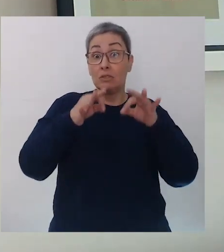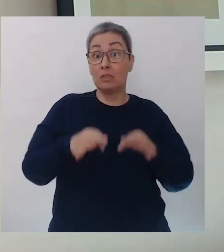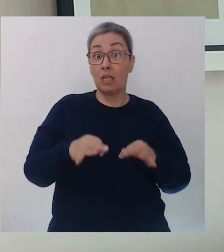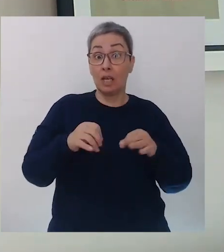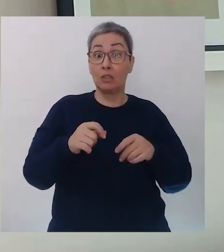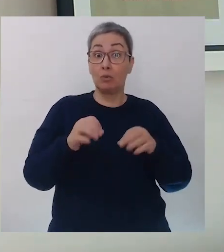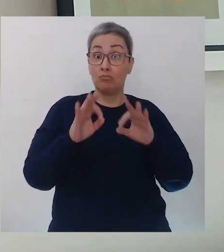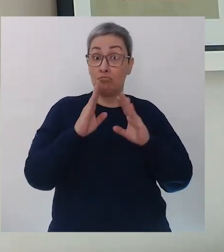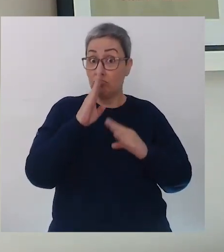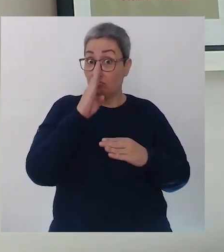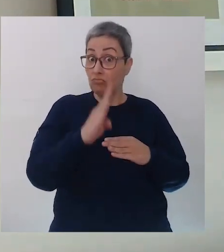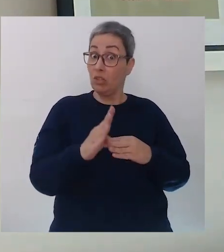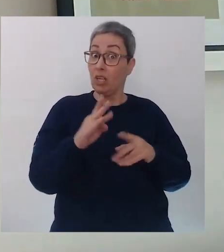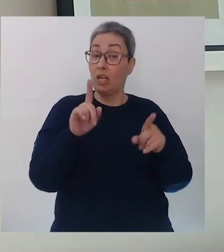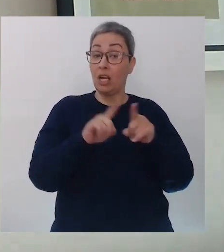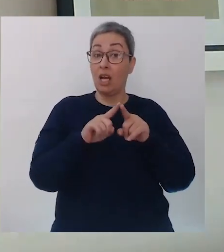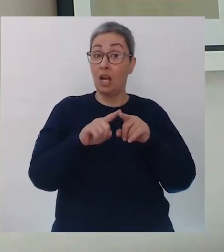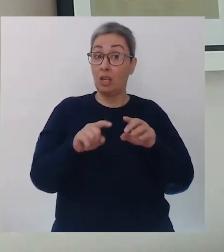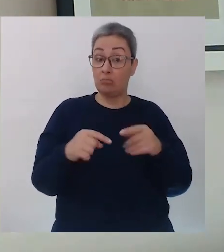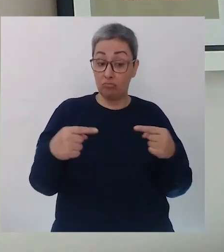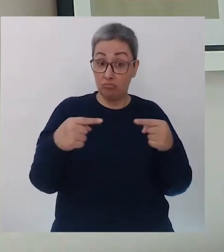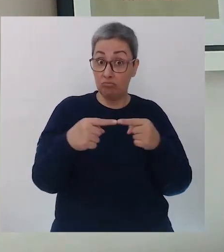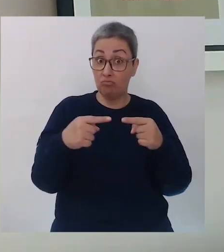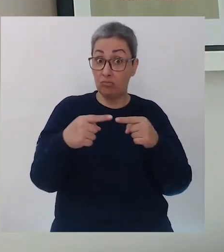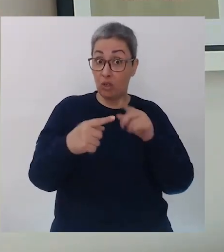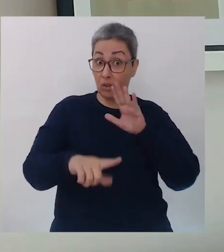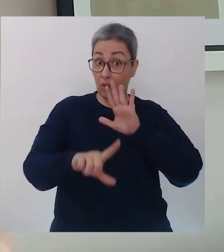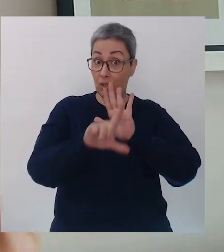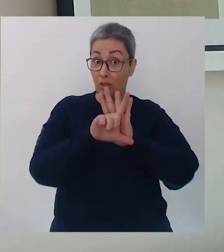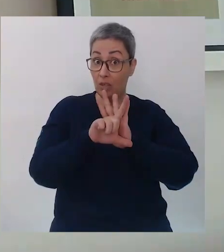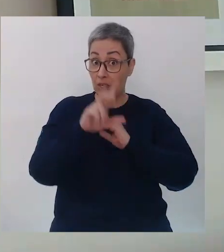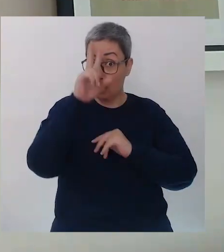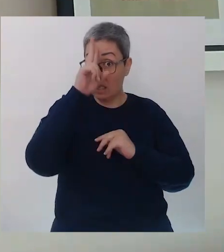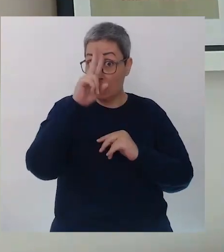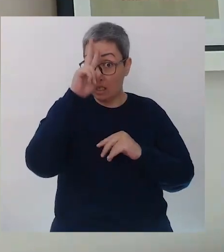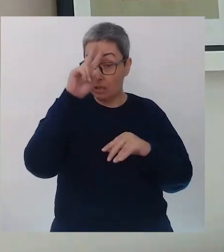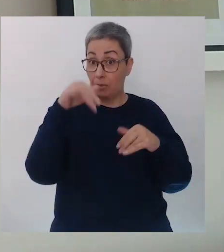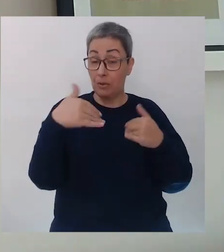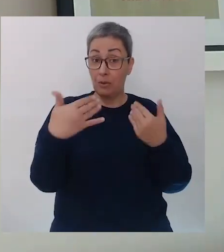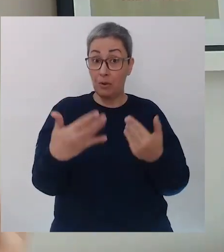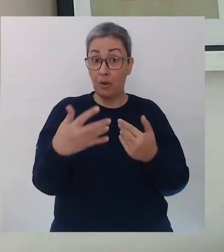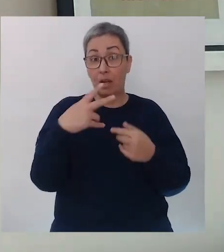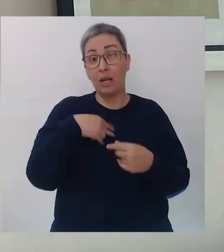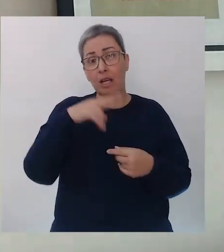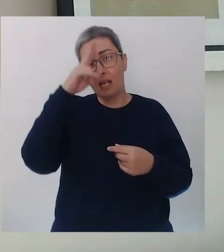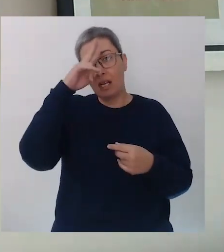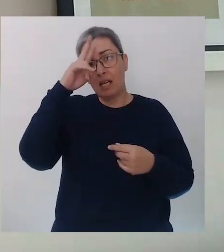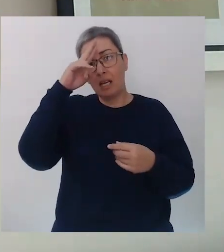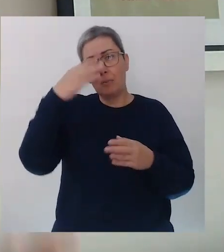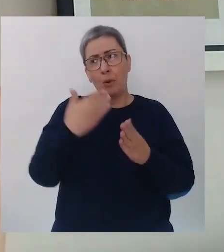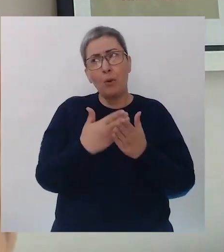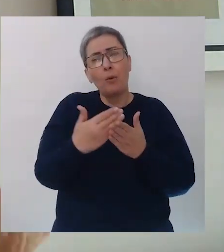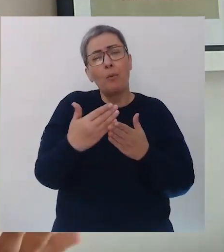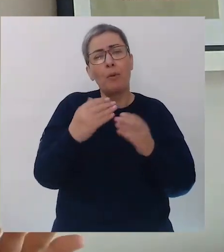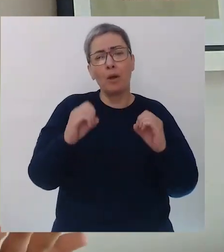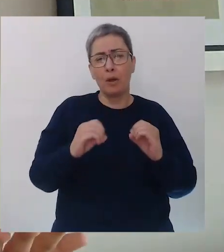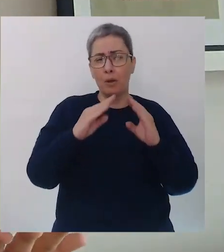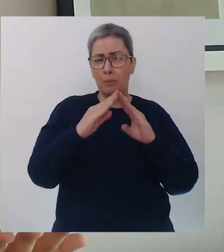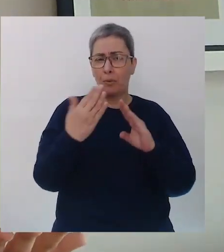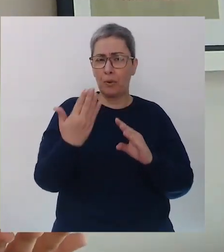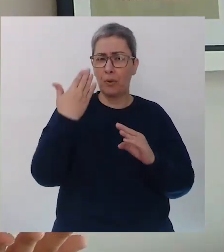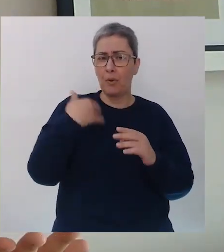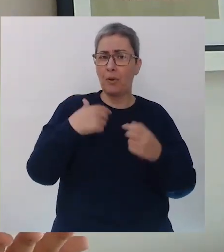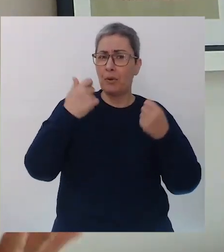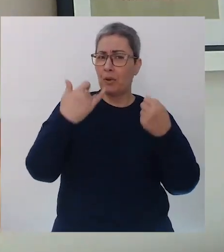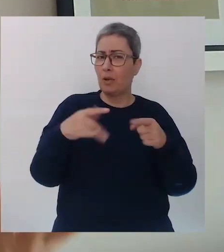Direito é aquilo que é justo, reto e conforme a lei. Vocês estão lembrados, então, lá no inicinho do